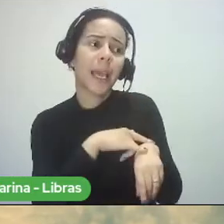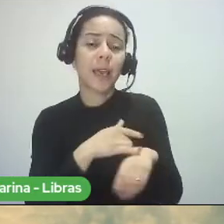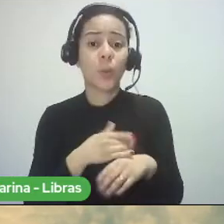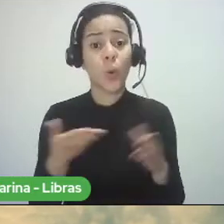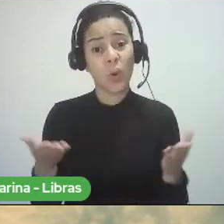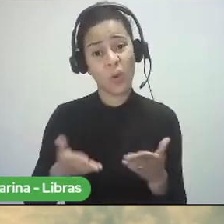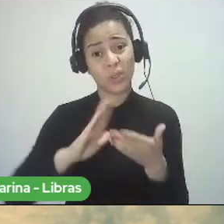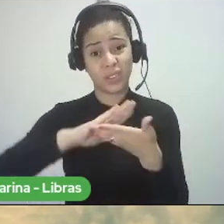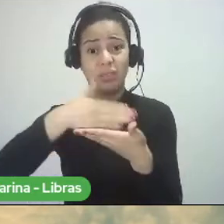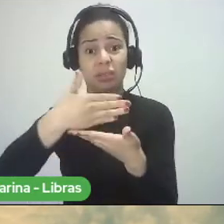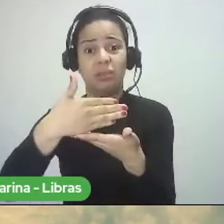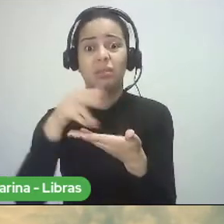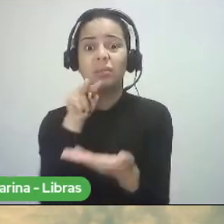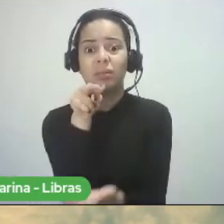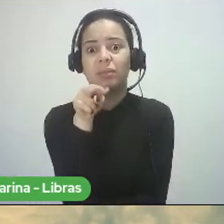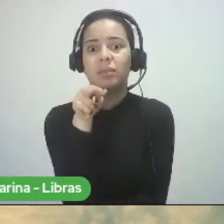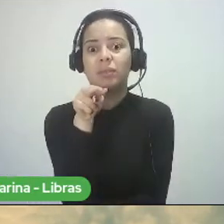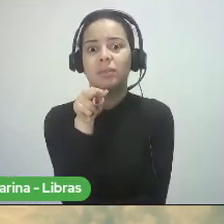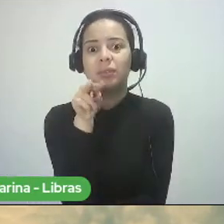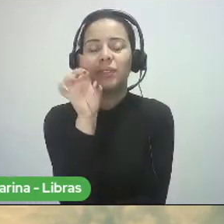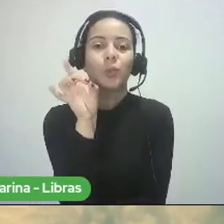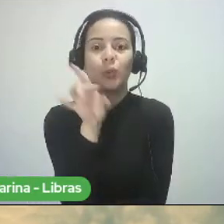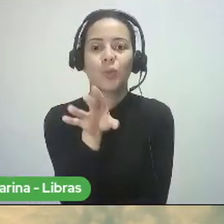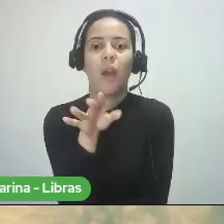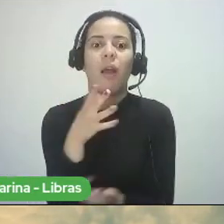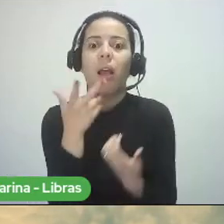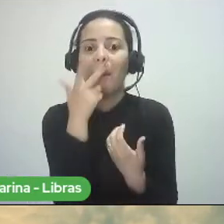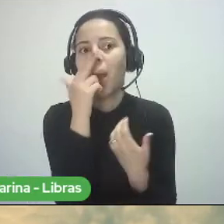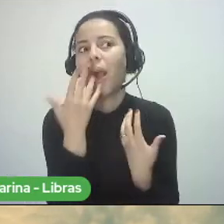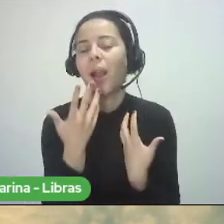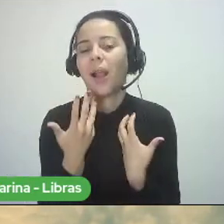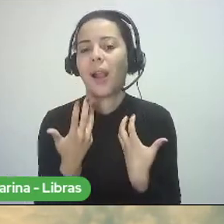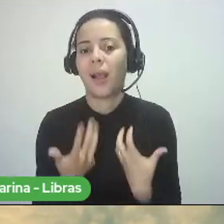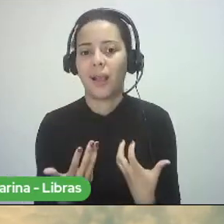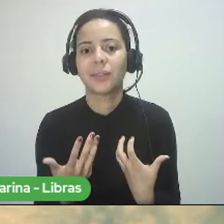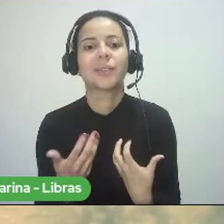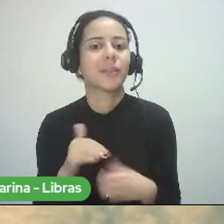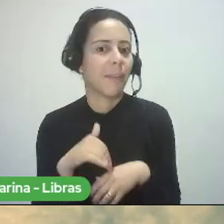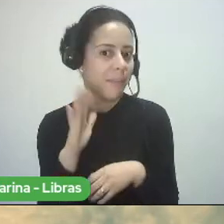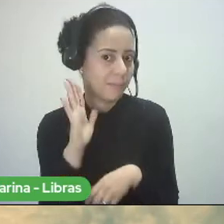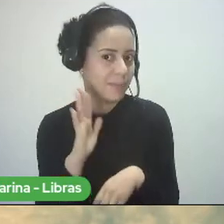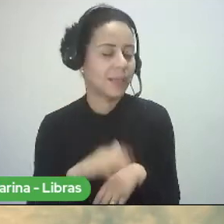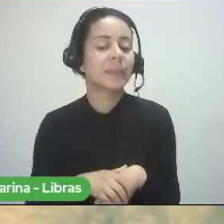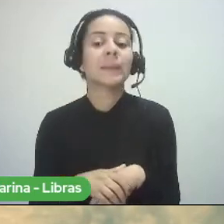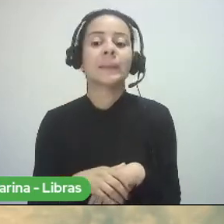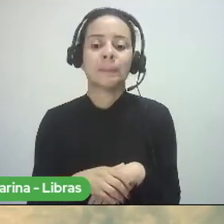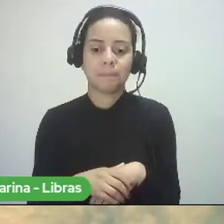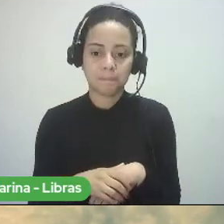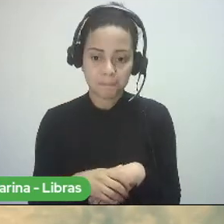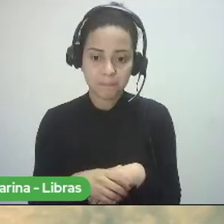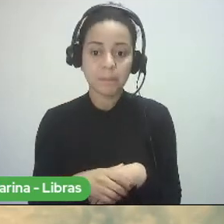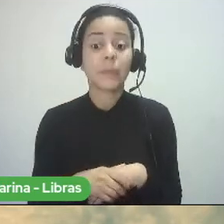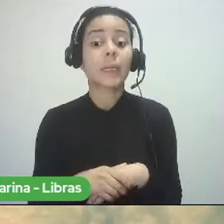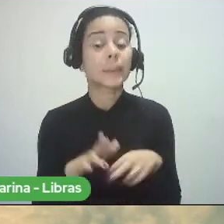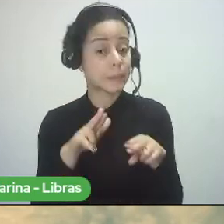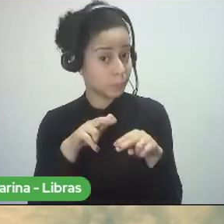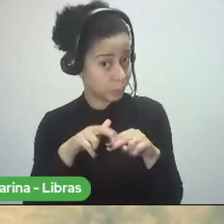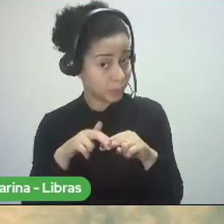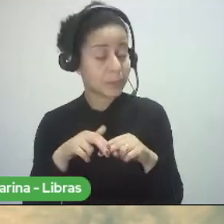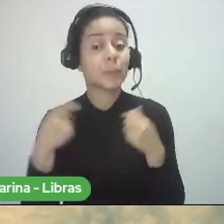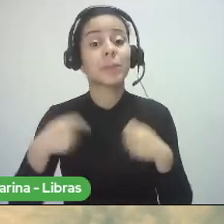mais. E tudo isso, né, Six, eu acho que exige muito planejamento.